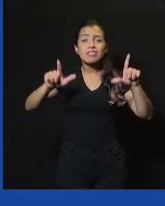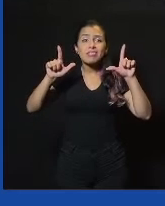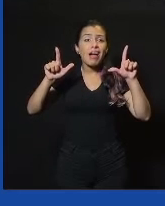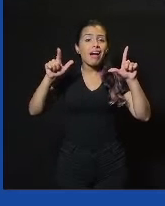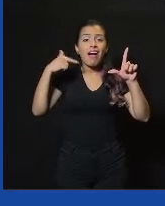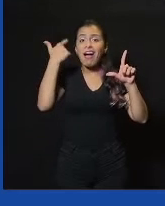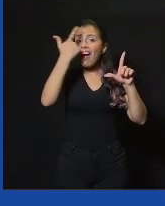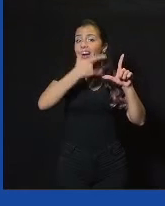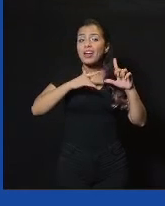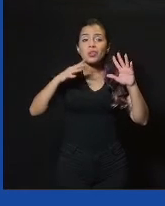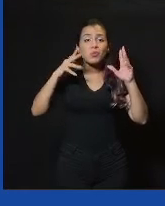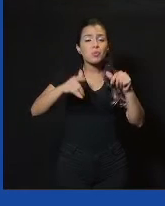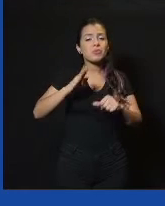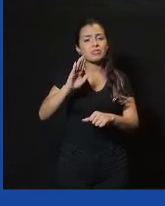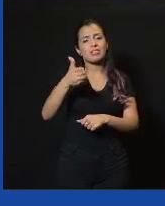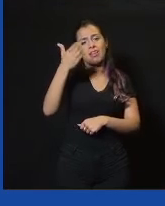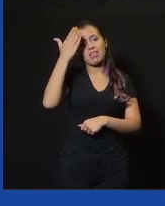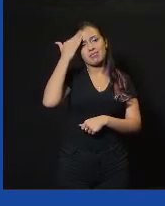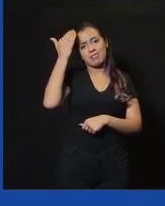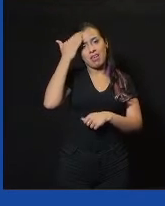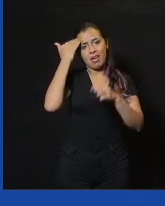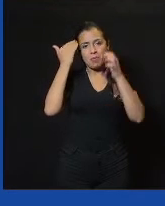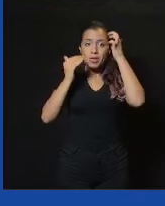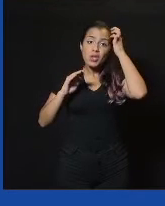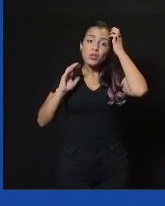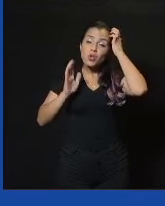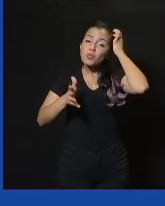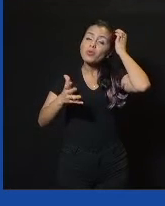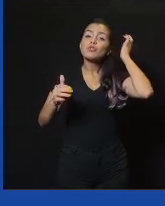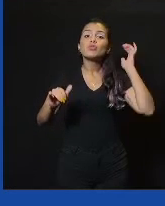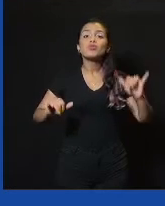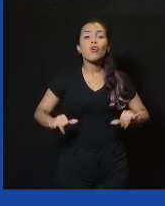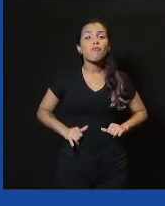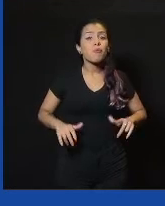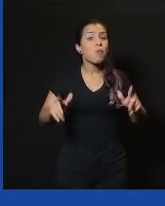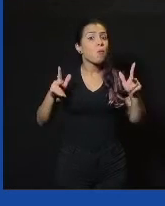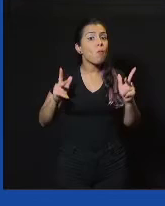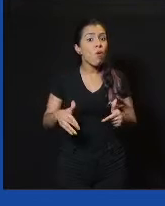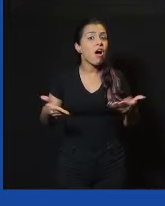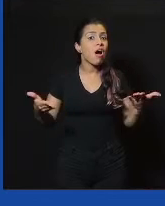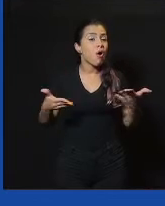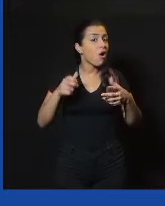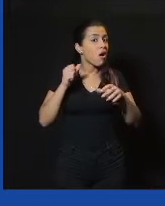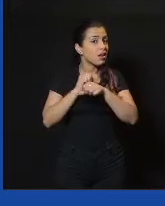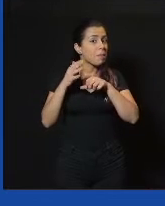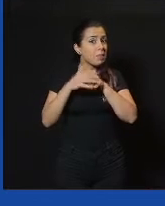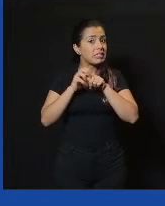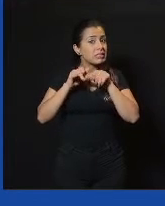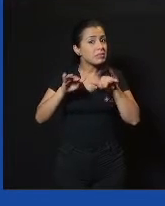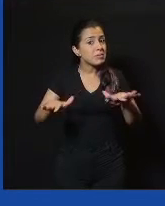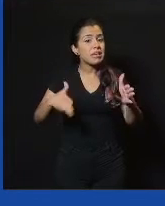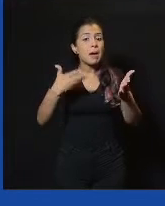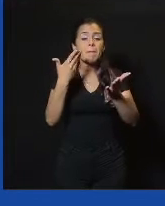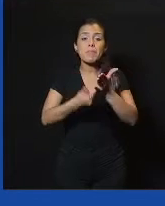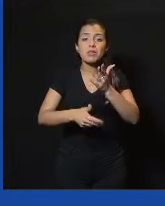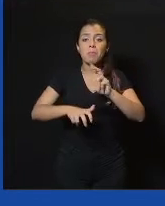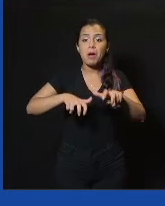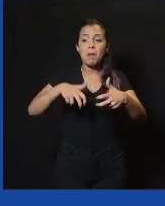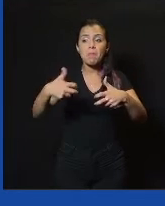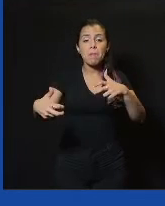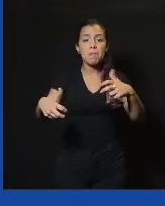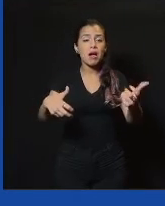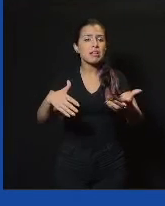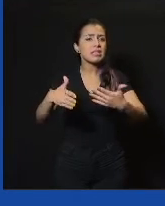né? Todo mundo compartilhou da mesma dor, da mesma pandemia, da mesma perca, independente da sua cor, da